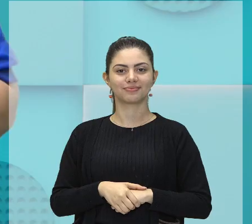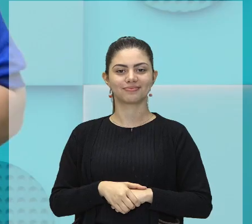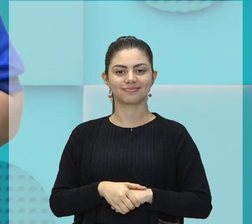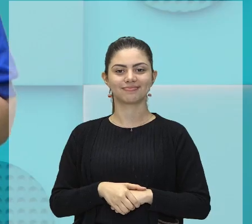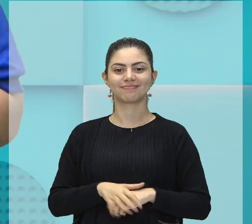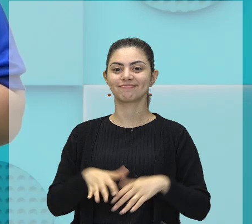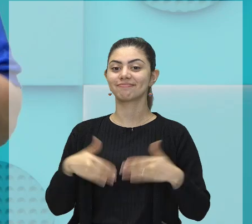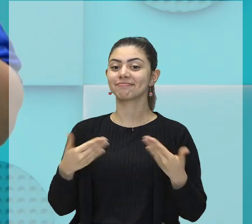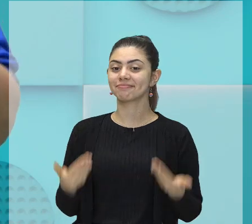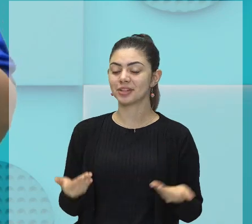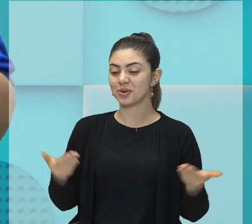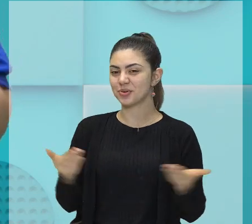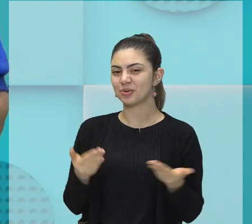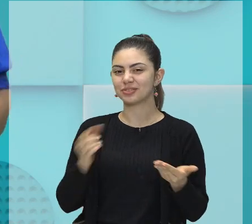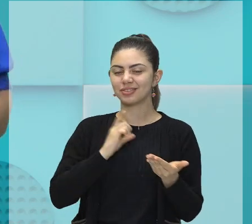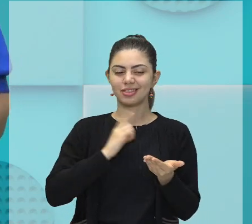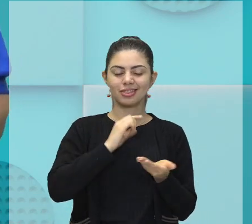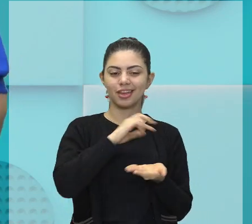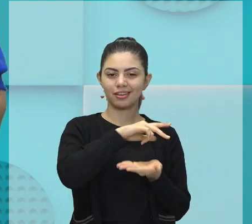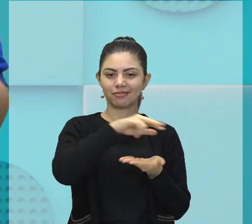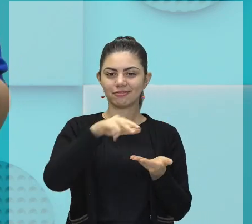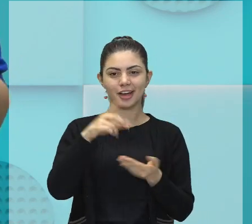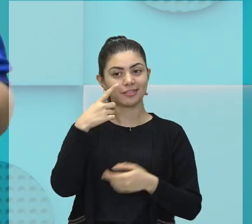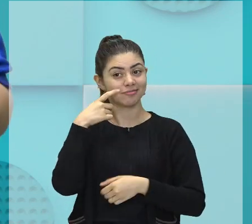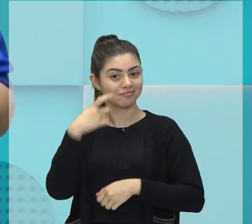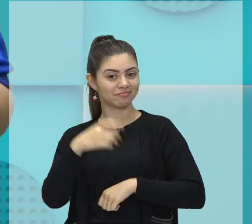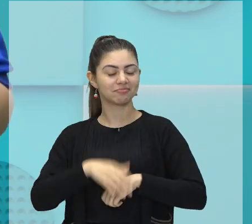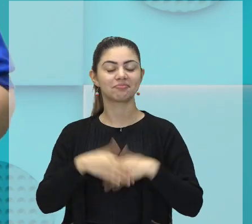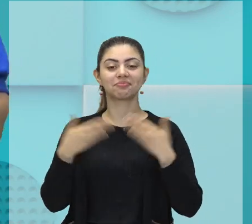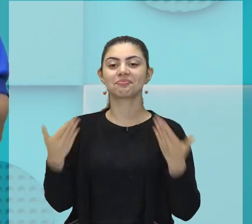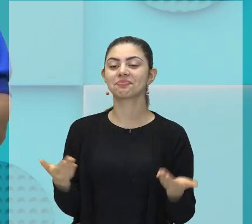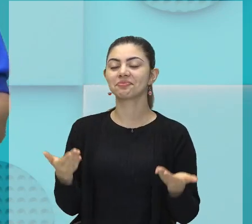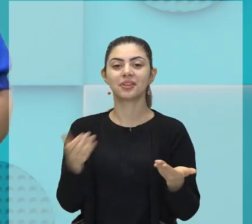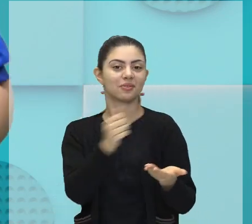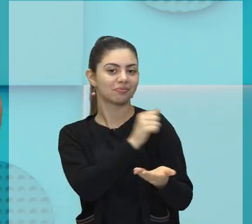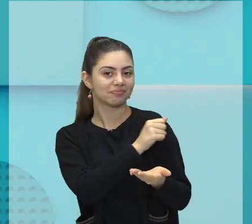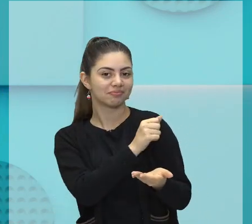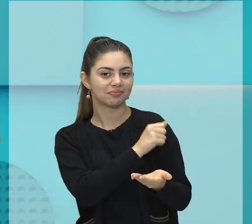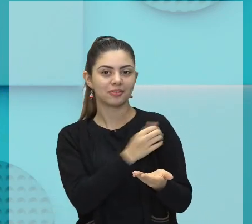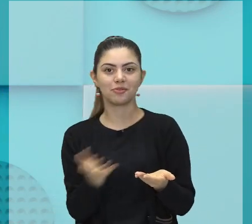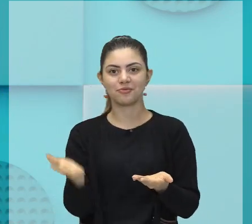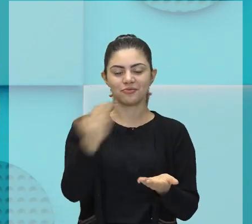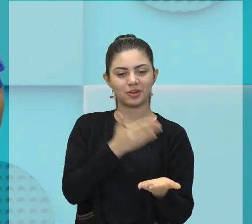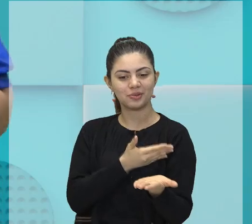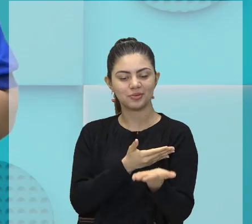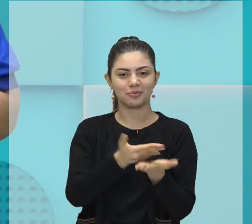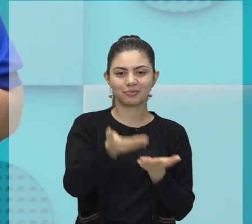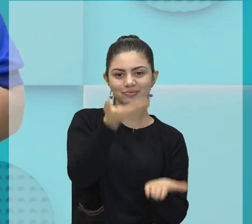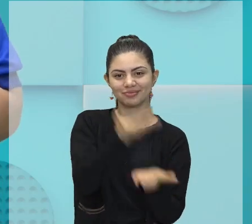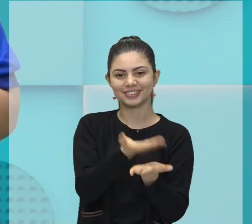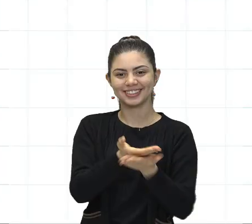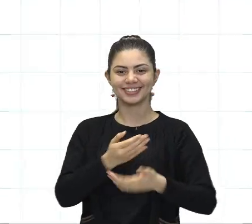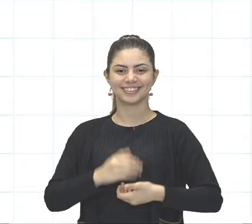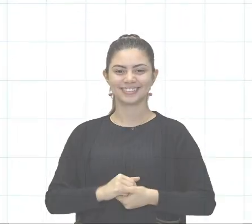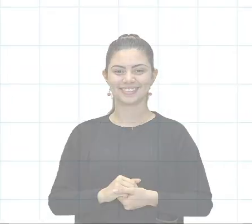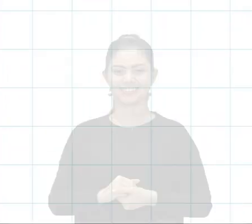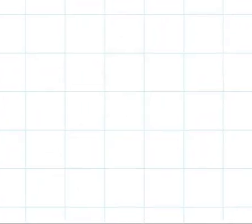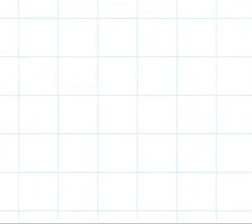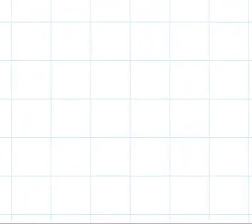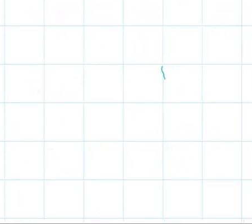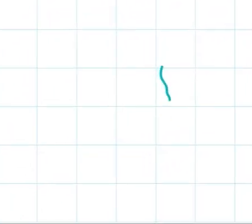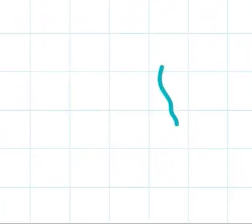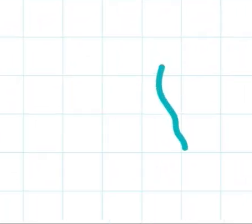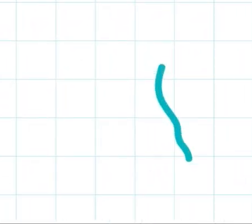artigo. Hoje vai ser bem interessante. Então, 8º anos, vamos juntos para a nossa aula?